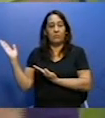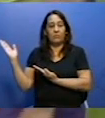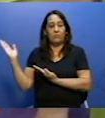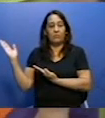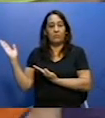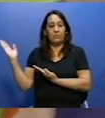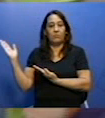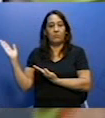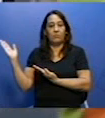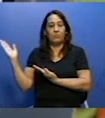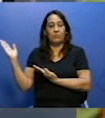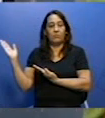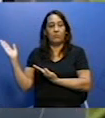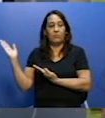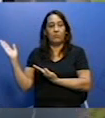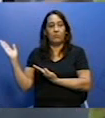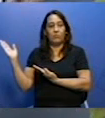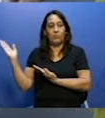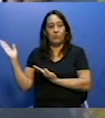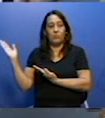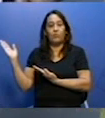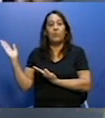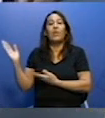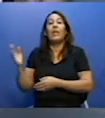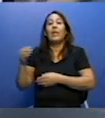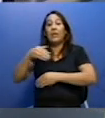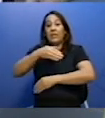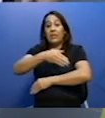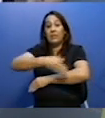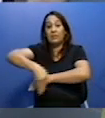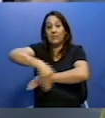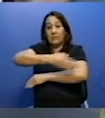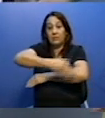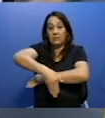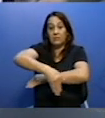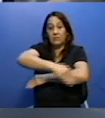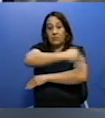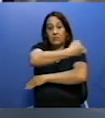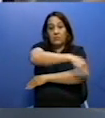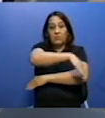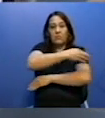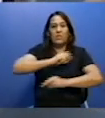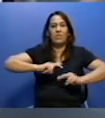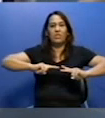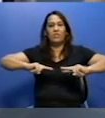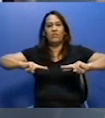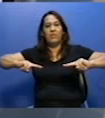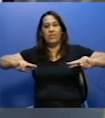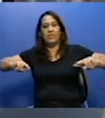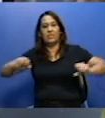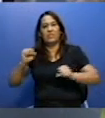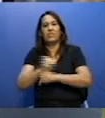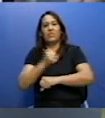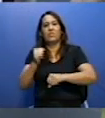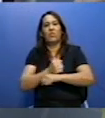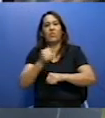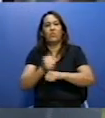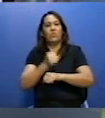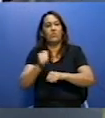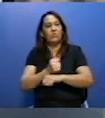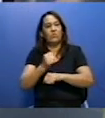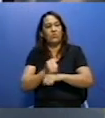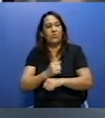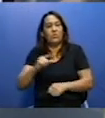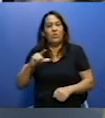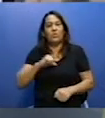aqui. Então, cada quarteirão, ele abriga diferentes tipos de construções. Tem quarteirões que só